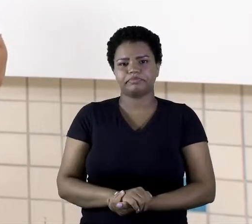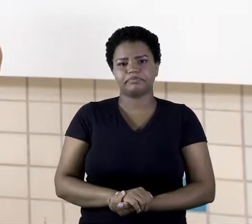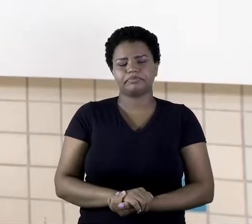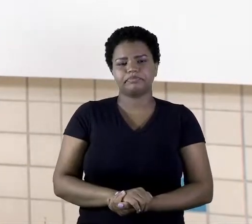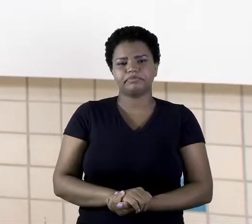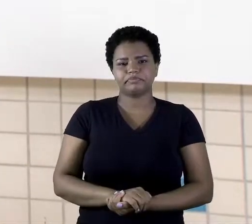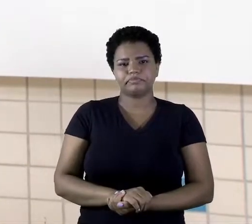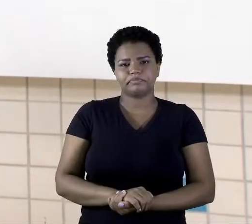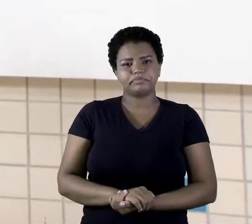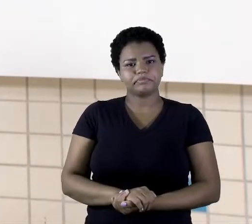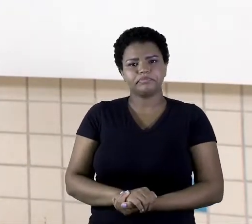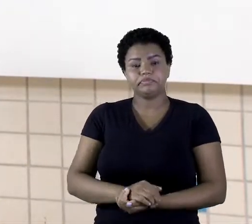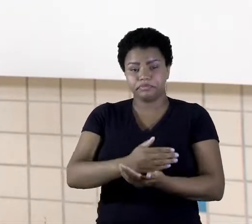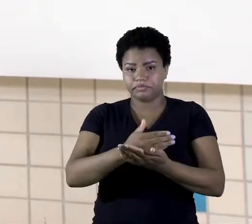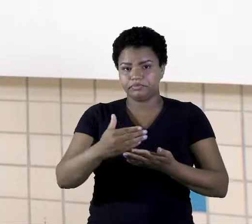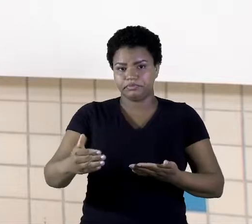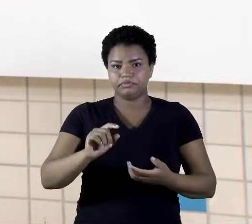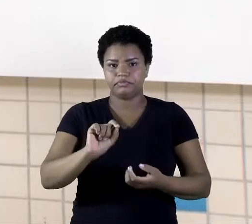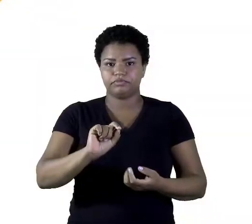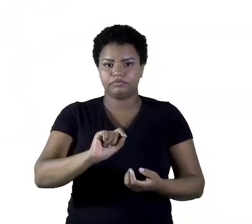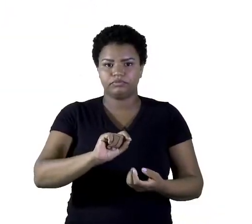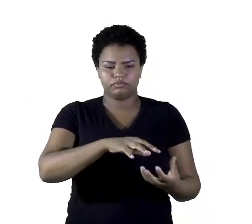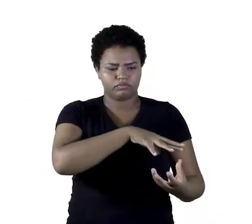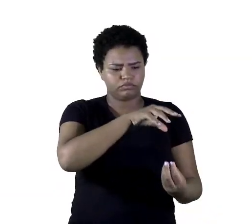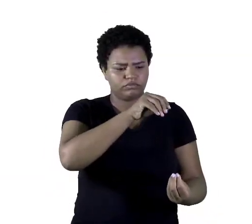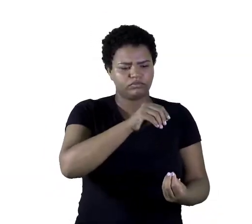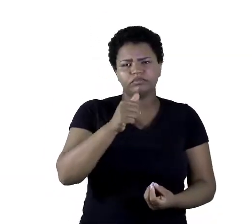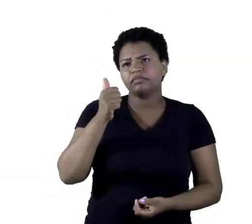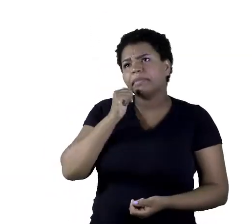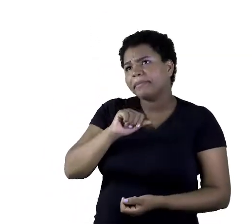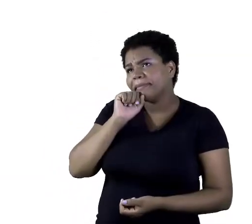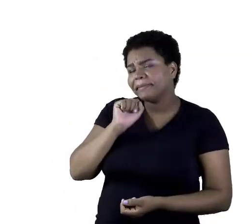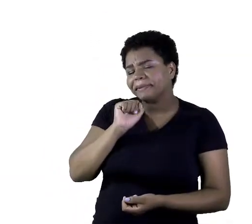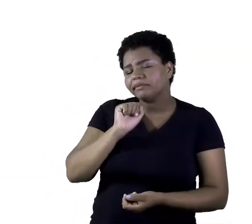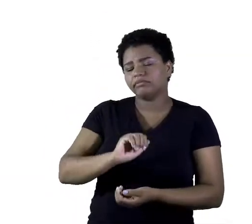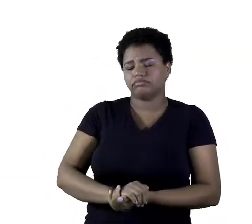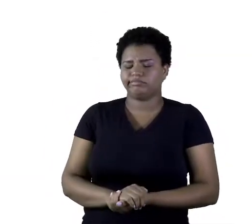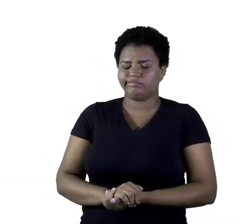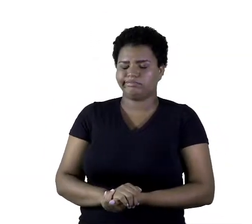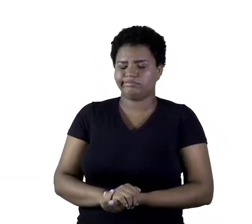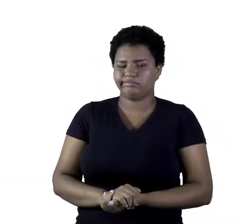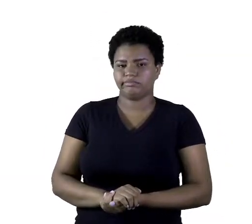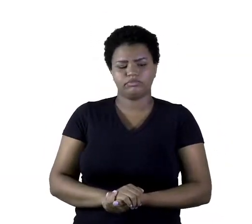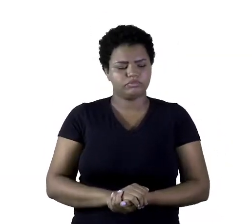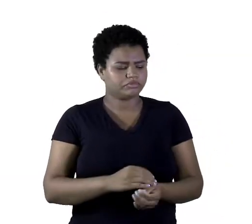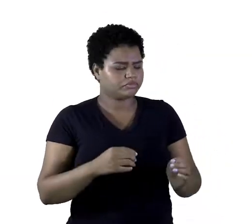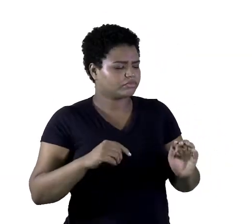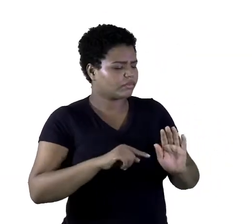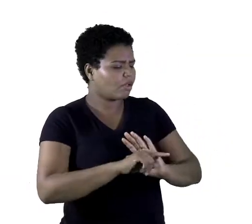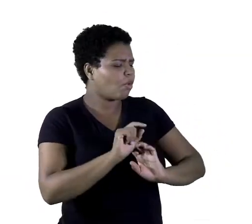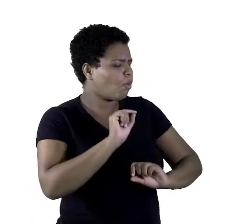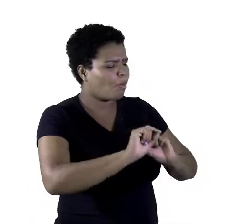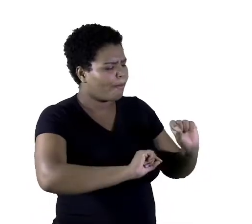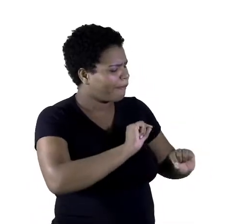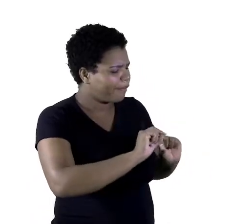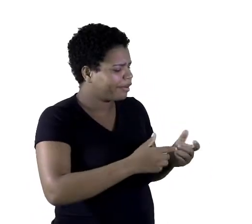aí começa o seguinte, com o Pluft falando: mamãe! E aí ela pergunta: o que é Pluft?